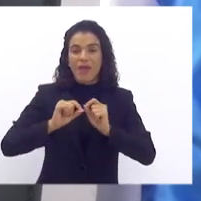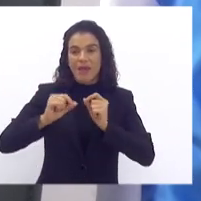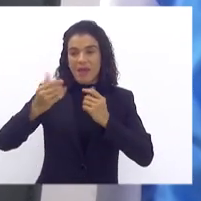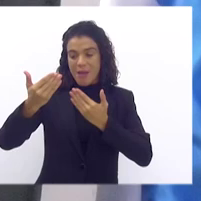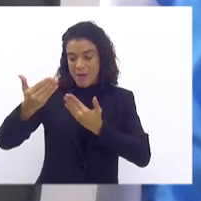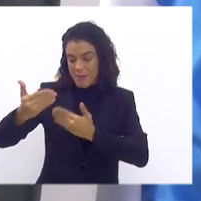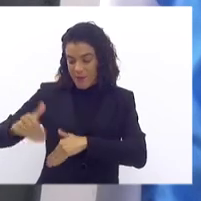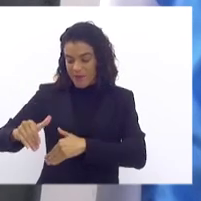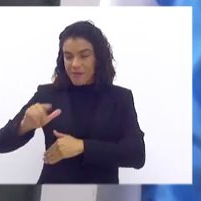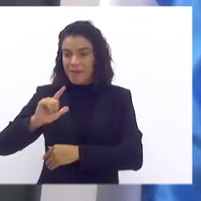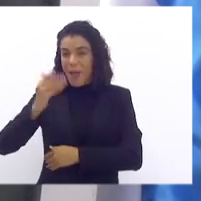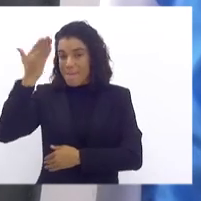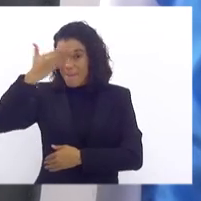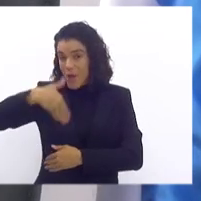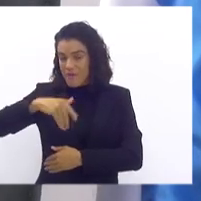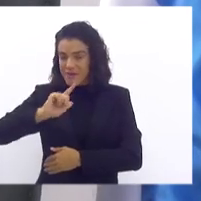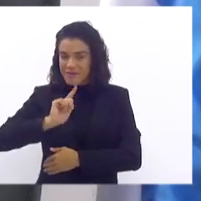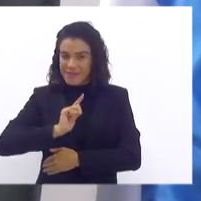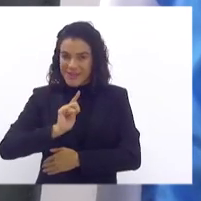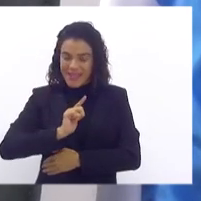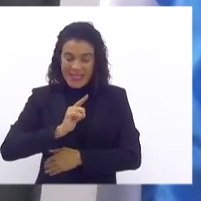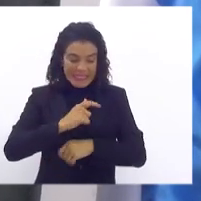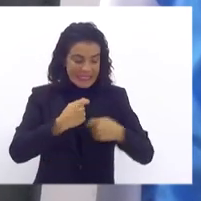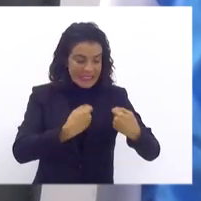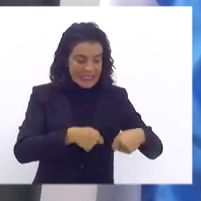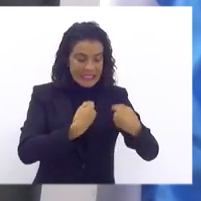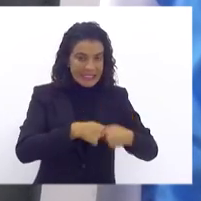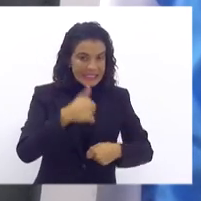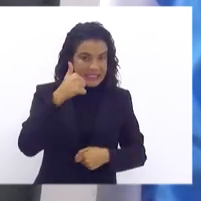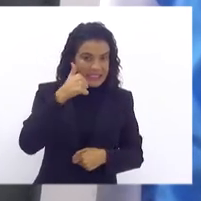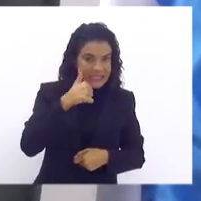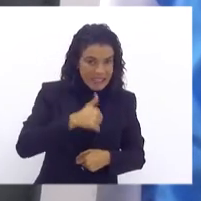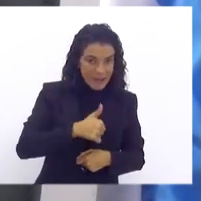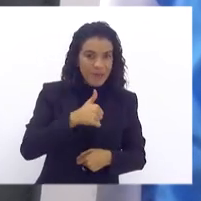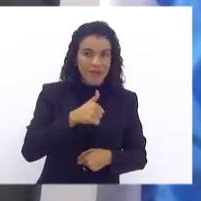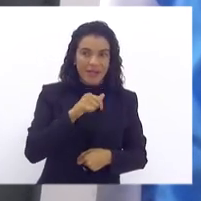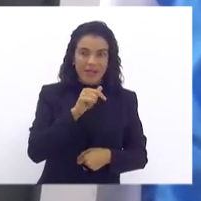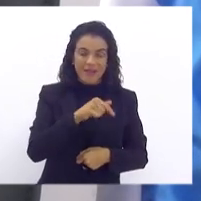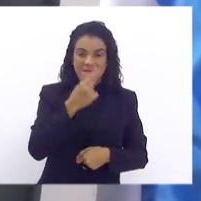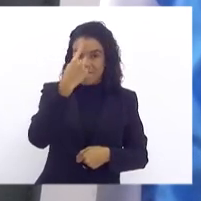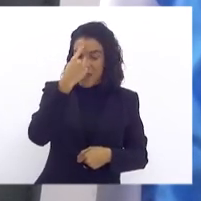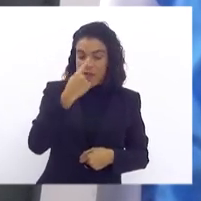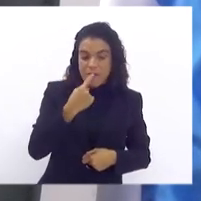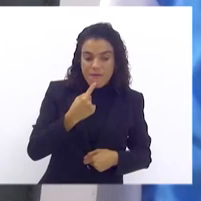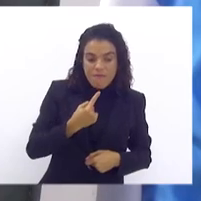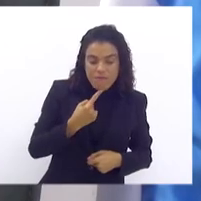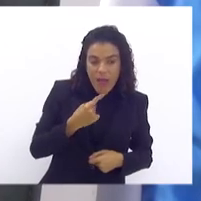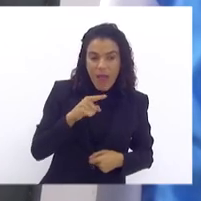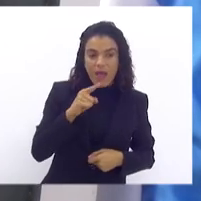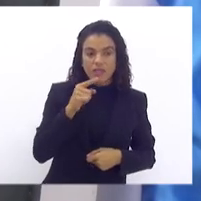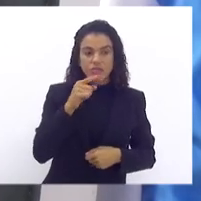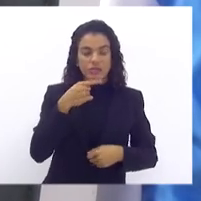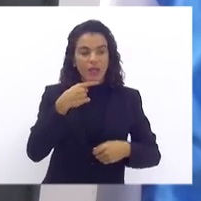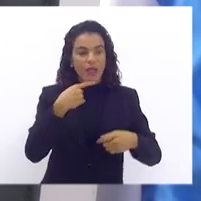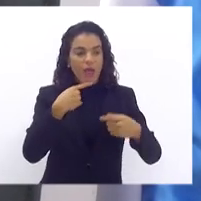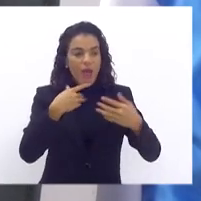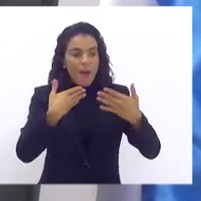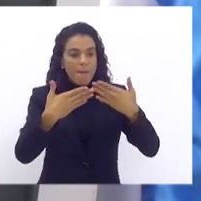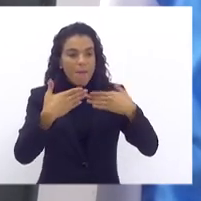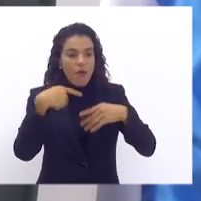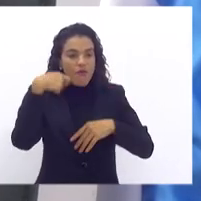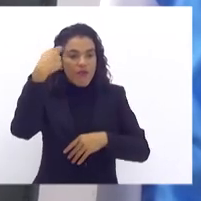De um lado, a gente tem a necessidade da mulher de ver aquela imagem, aquele diálogo, aquele